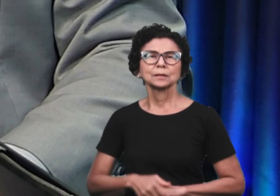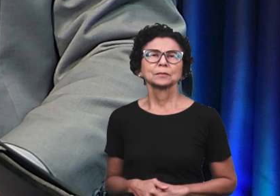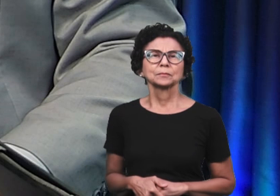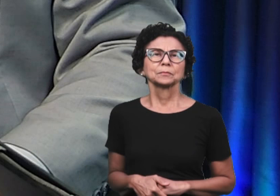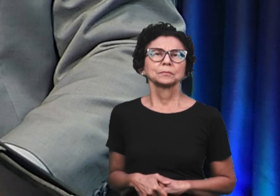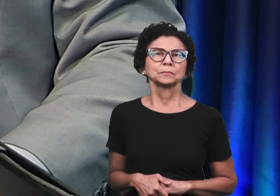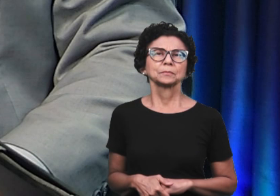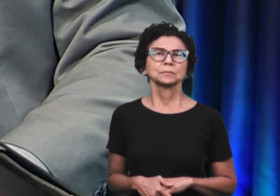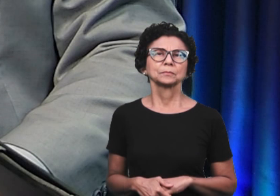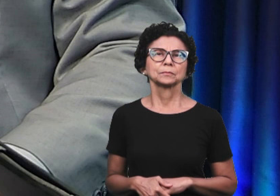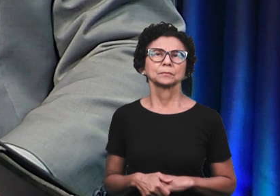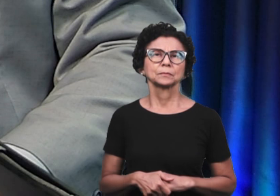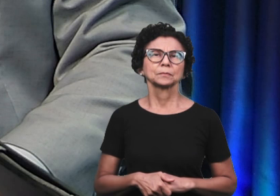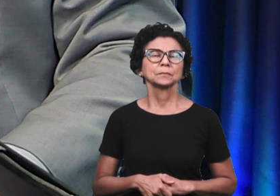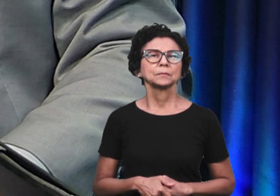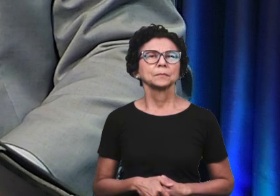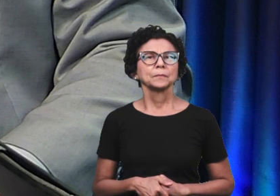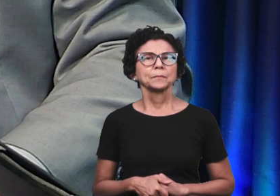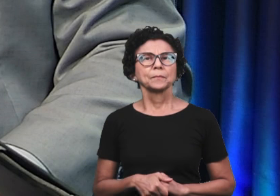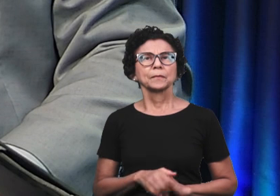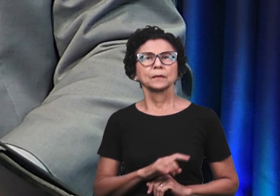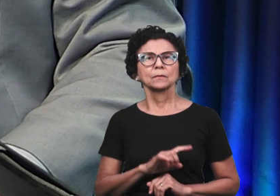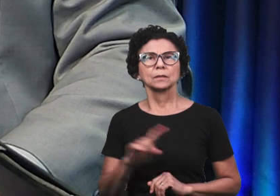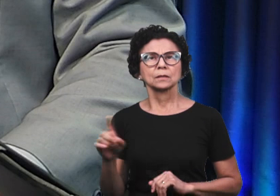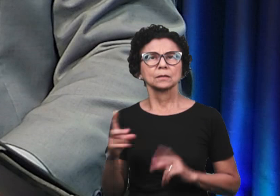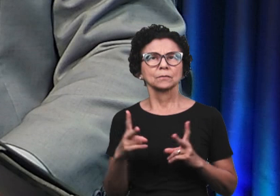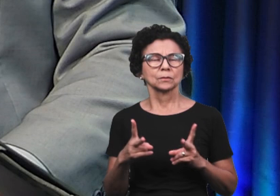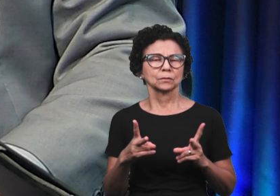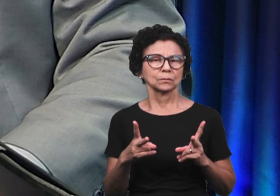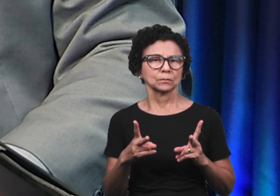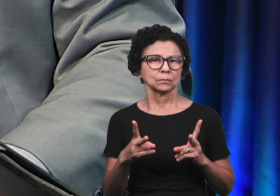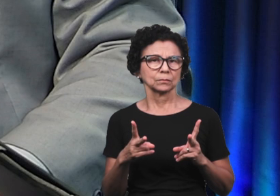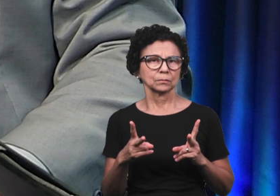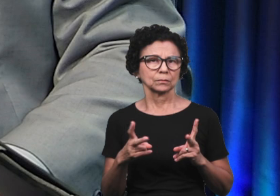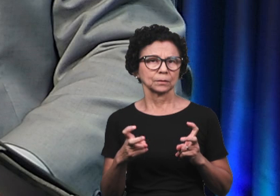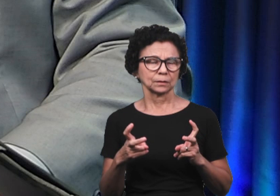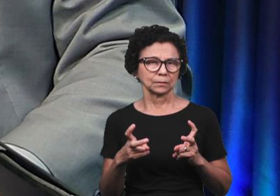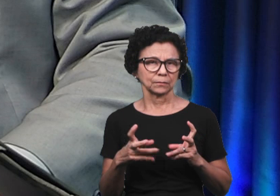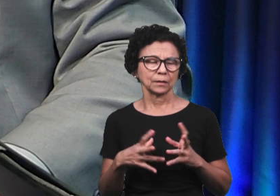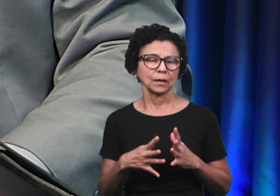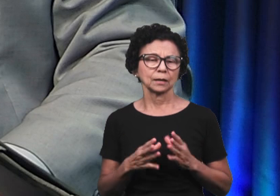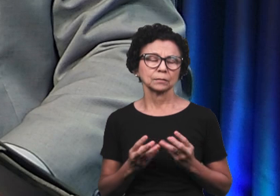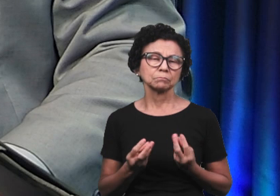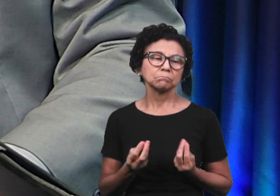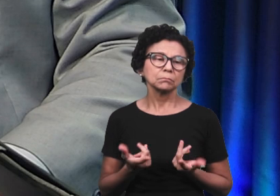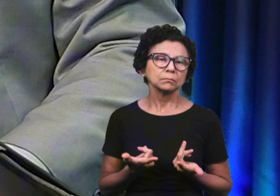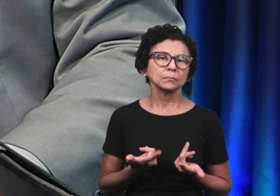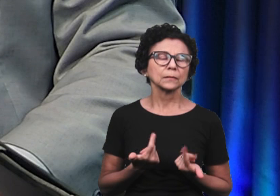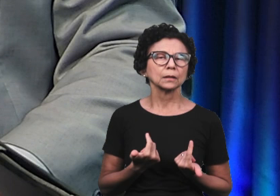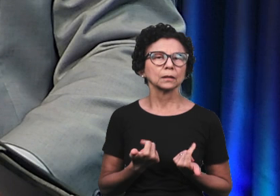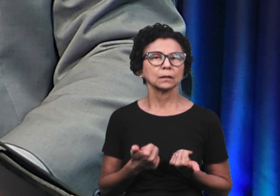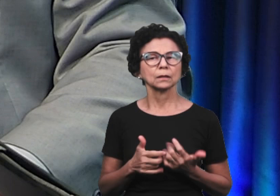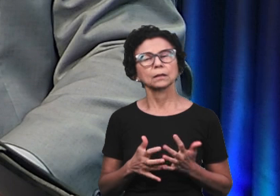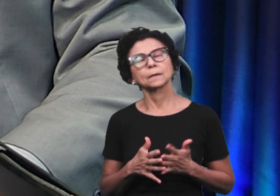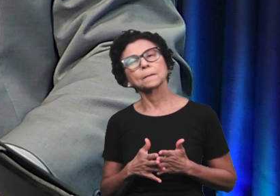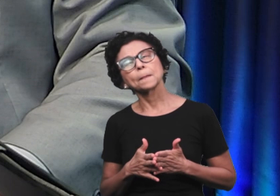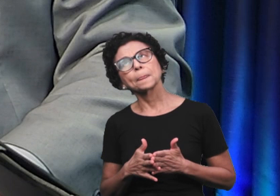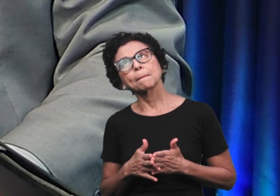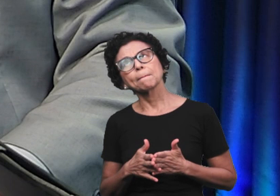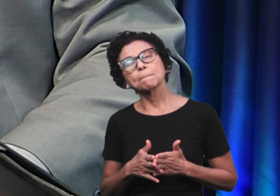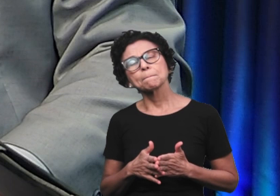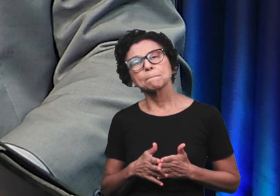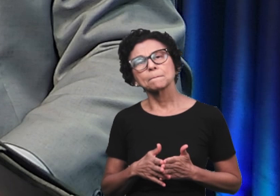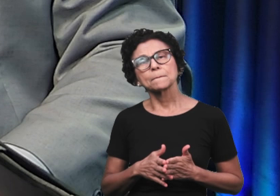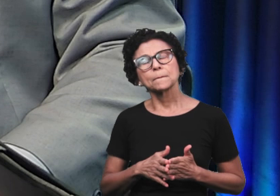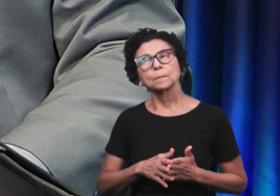assistem nessa tarde, vão observar aqui, aliás, nesse episódio, que o chamado,